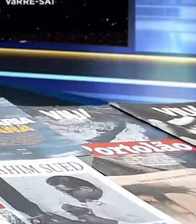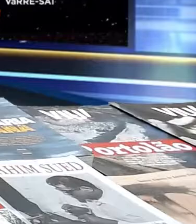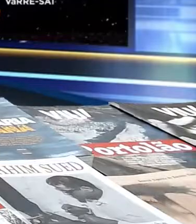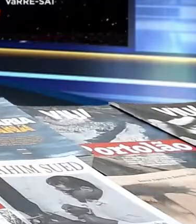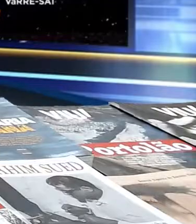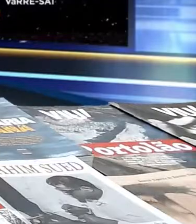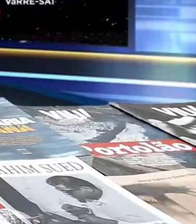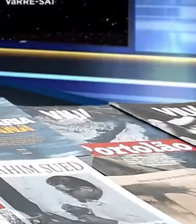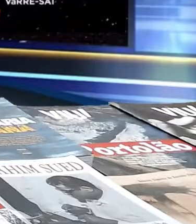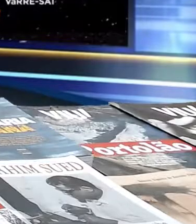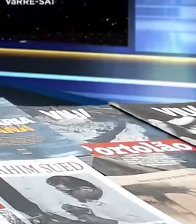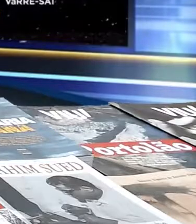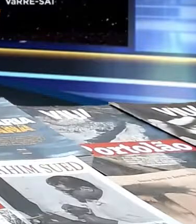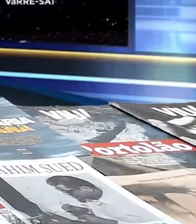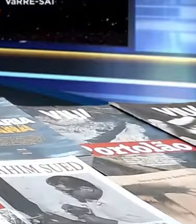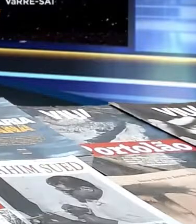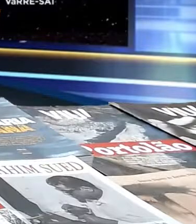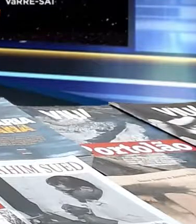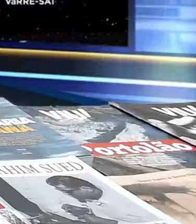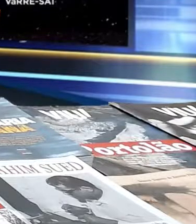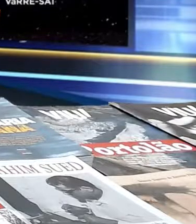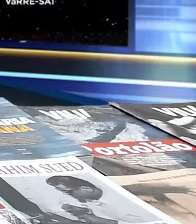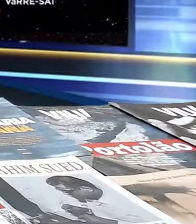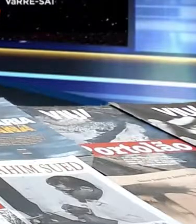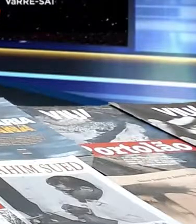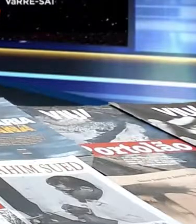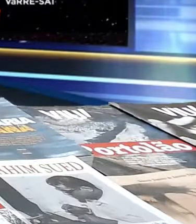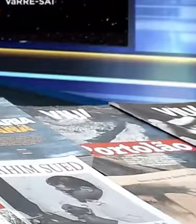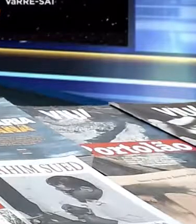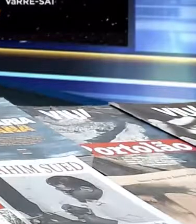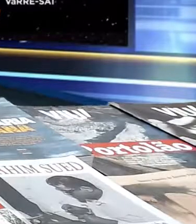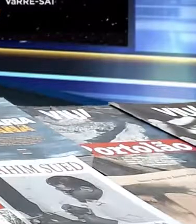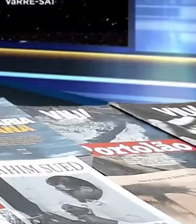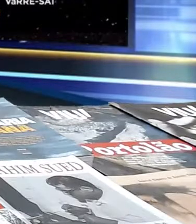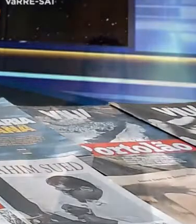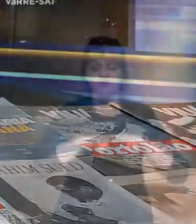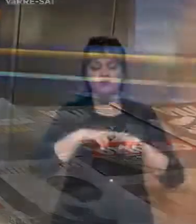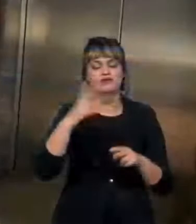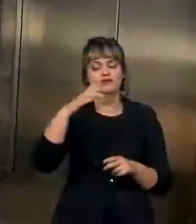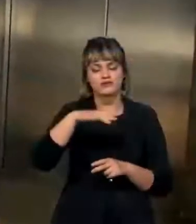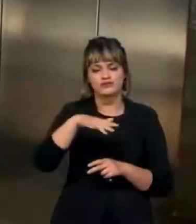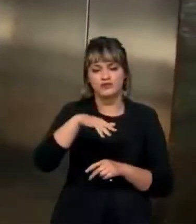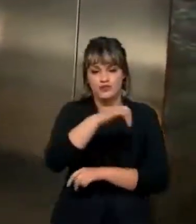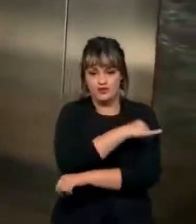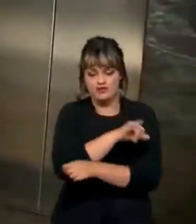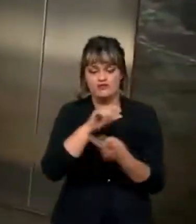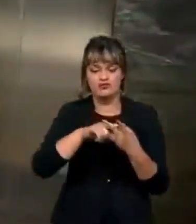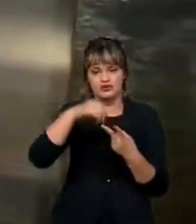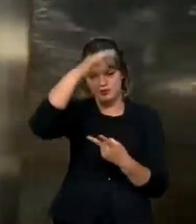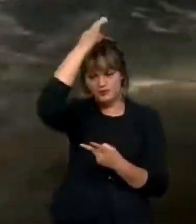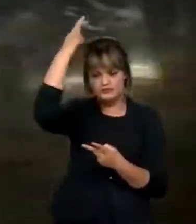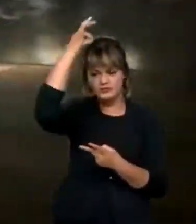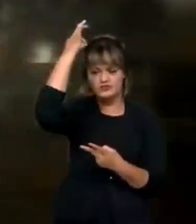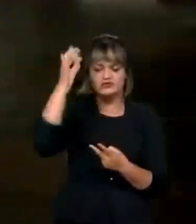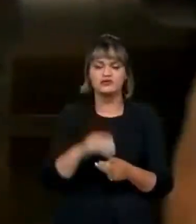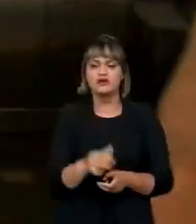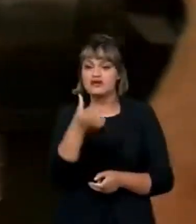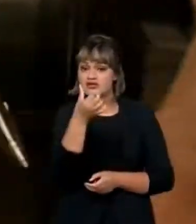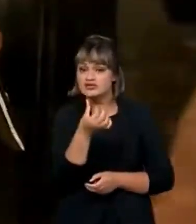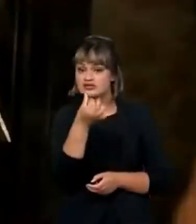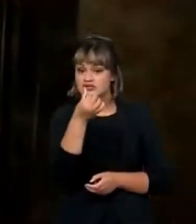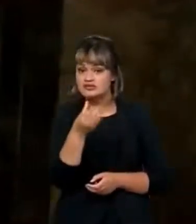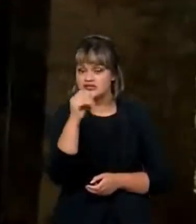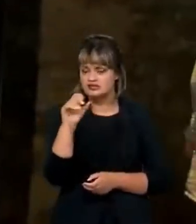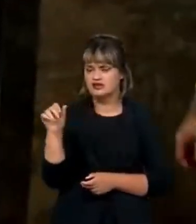quilos de maconha. A reportagem é de Cristiane Ribeiro. A Polícia Federal prendeu nesta terça-feira 12